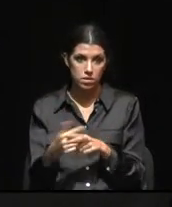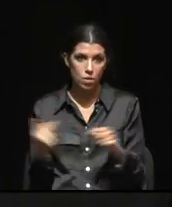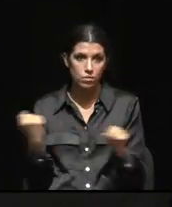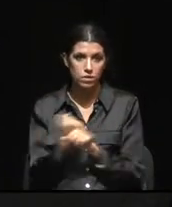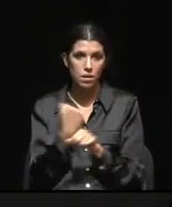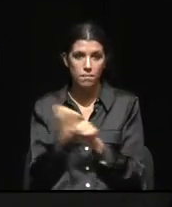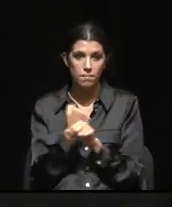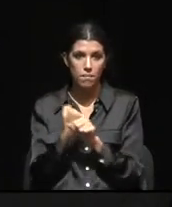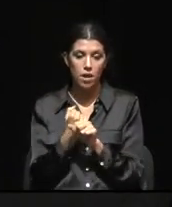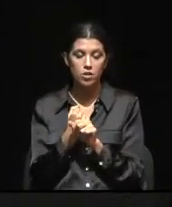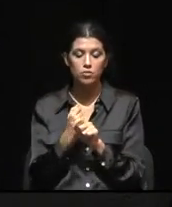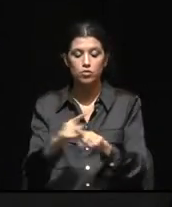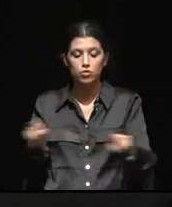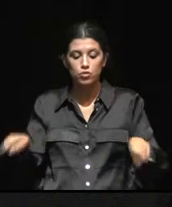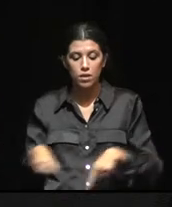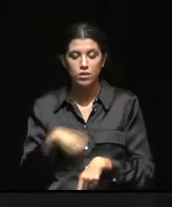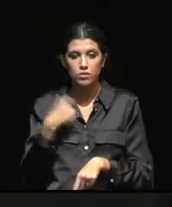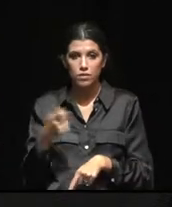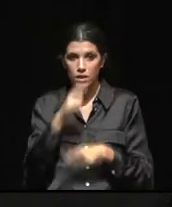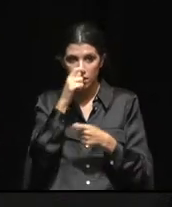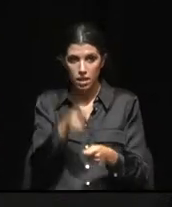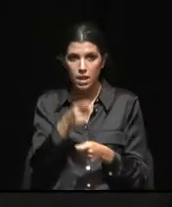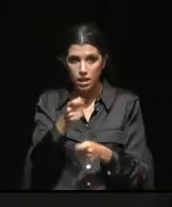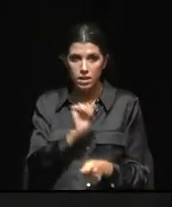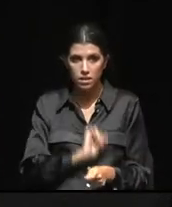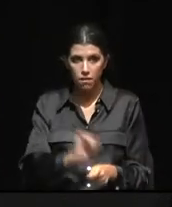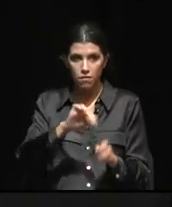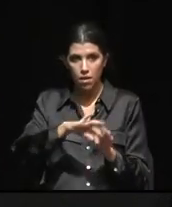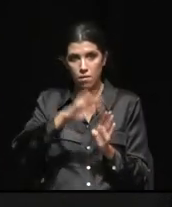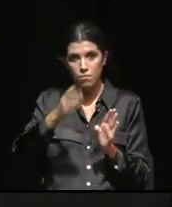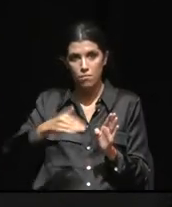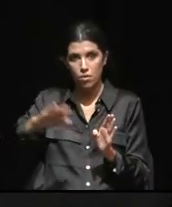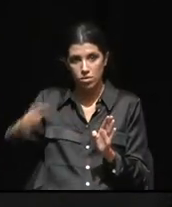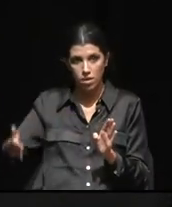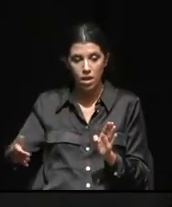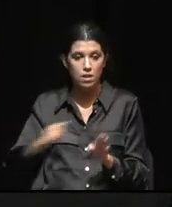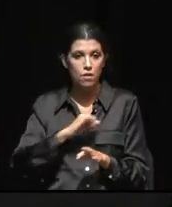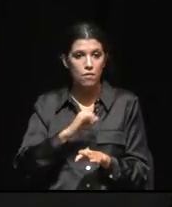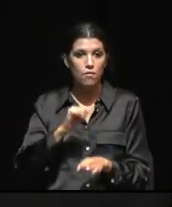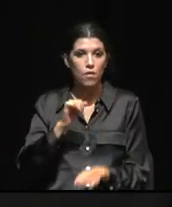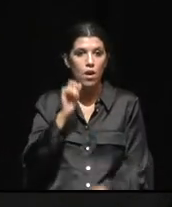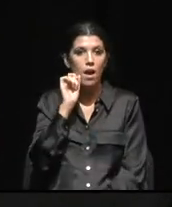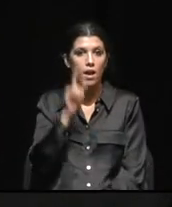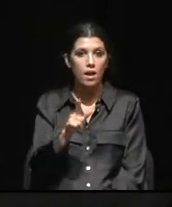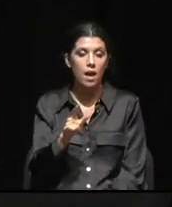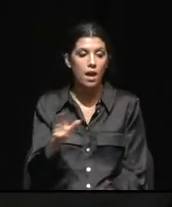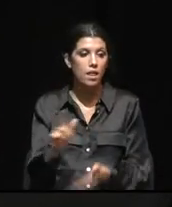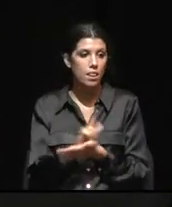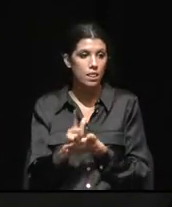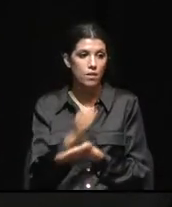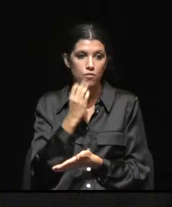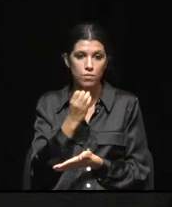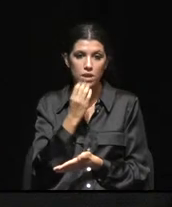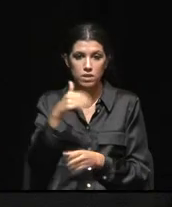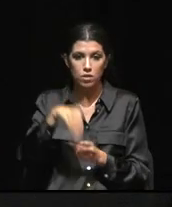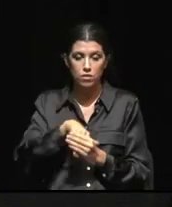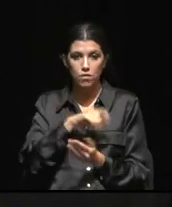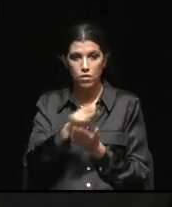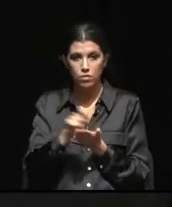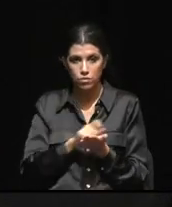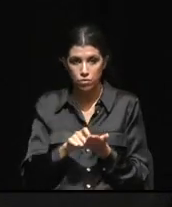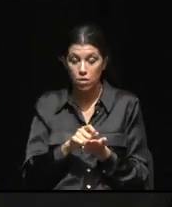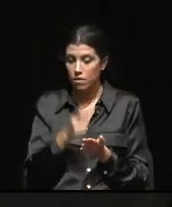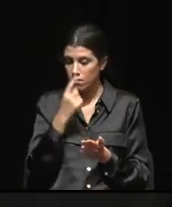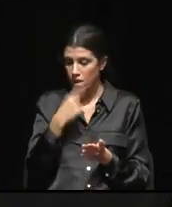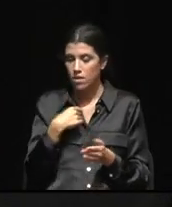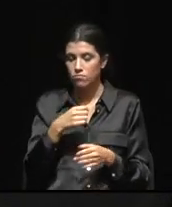trabalhos de reabilitação dos espaços verdes na Quinta da tenha quem Vota contra livre com declaração de voto oral PF